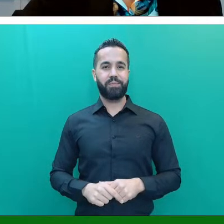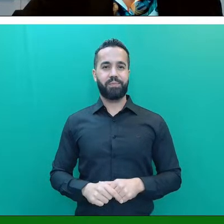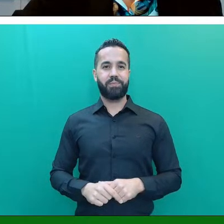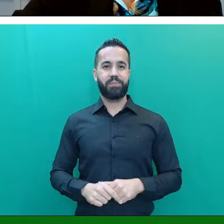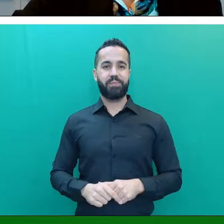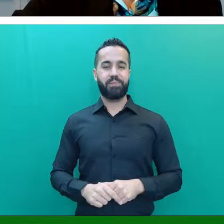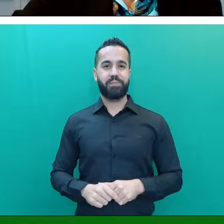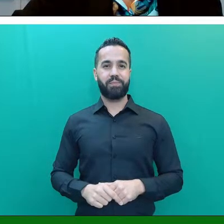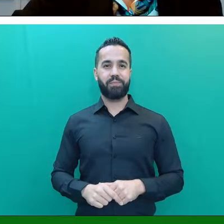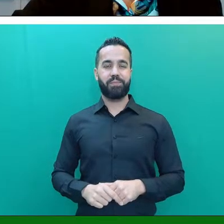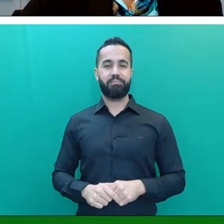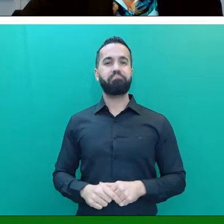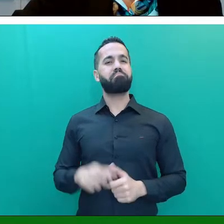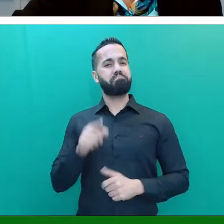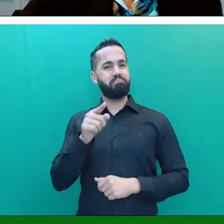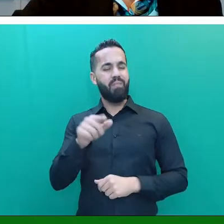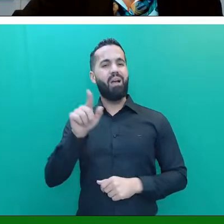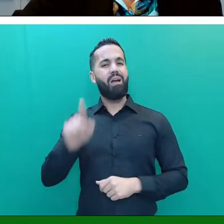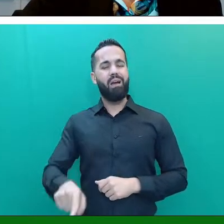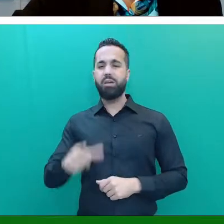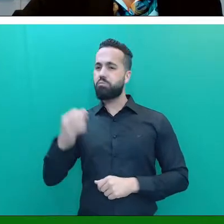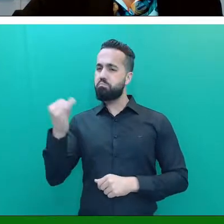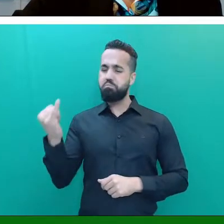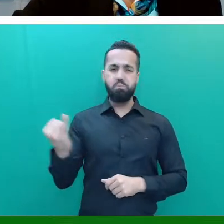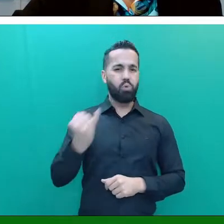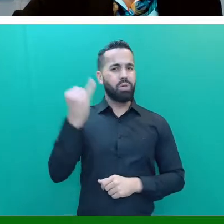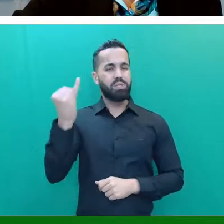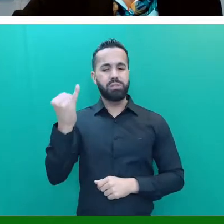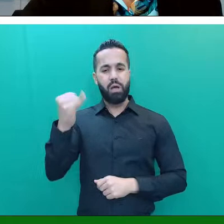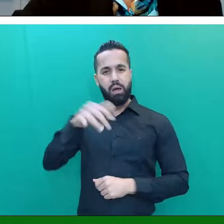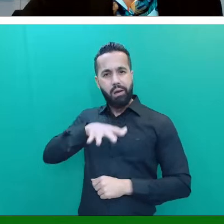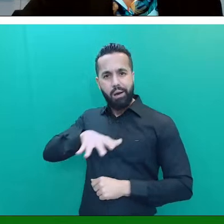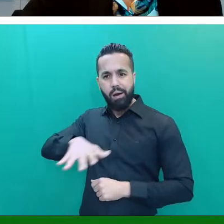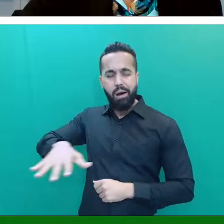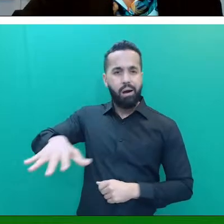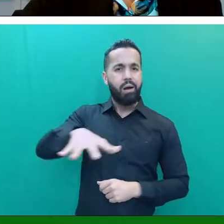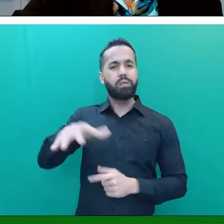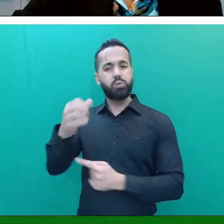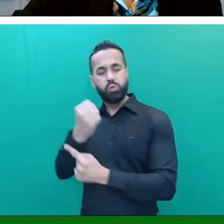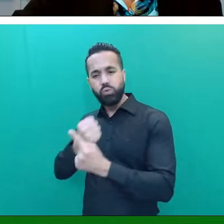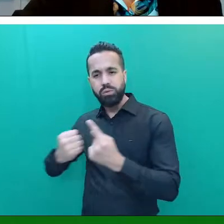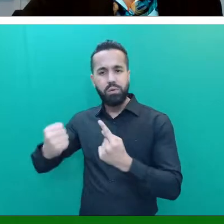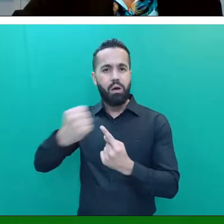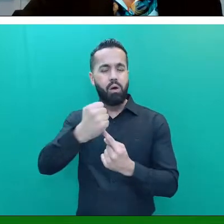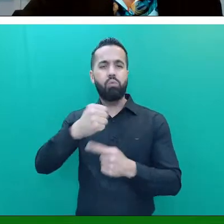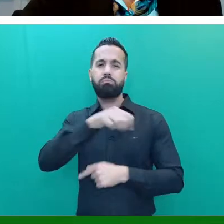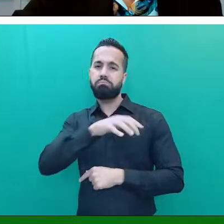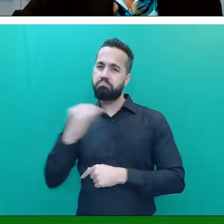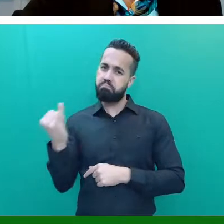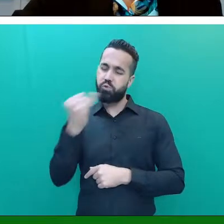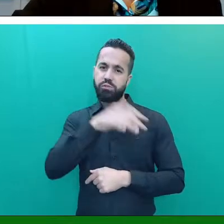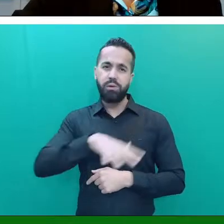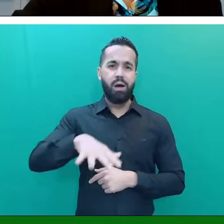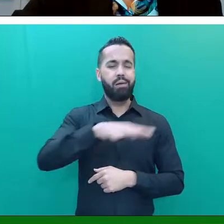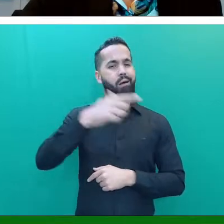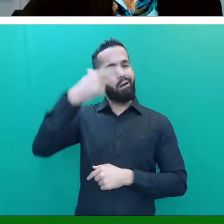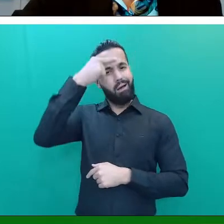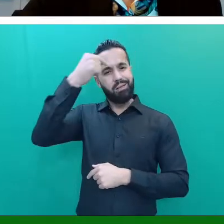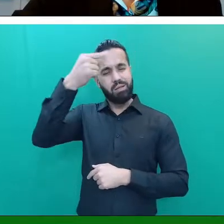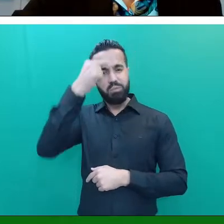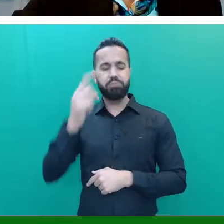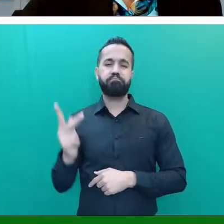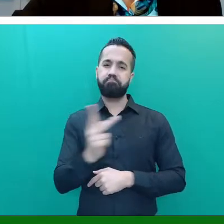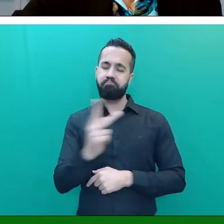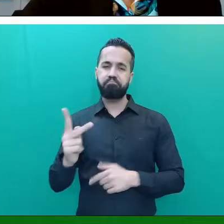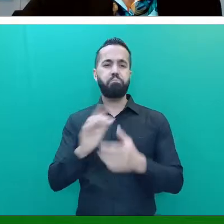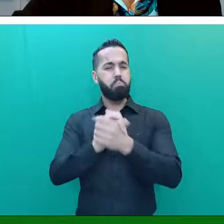é de uma relevância social e acadêmica absolutamente notável. Portanto, meus parabéns e que